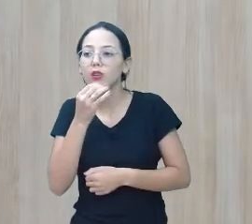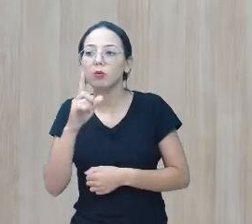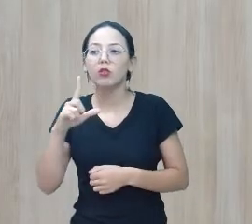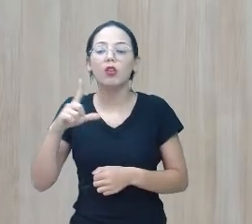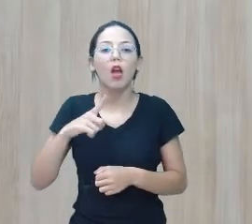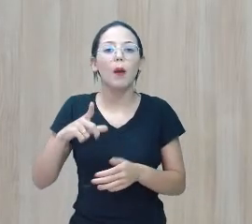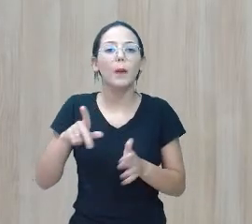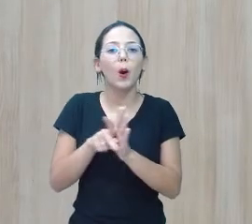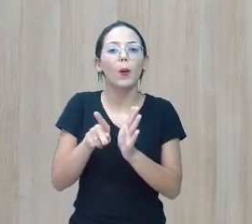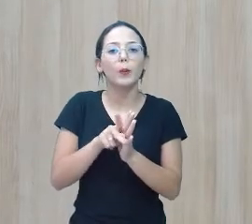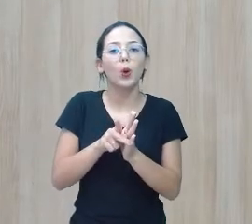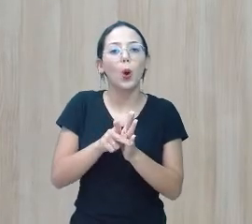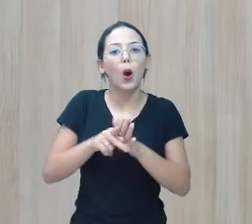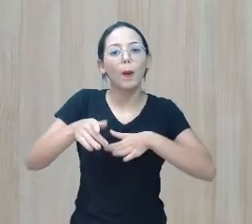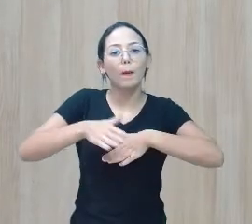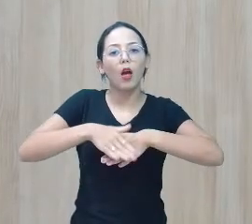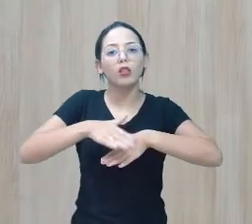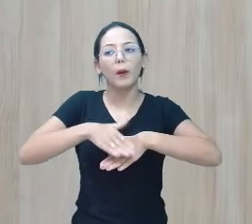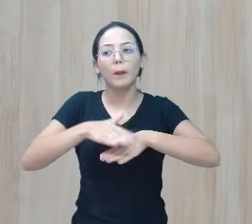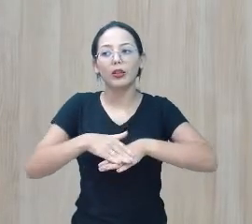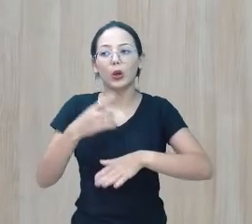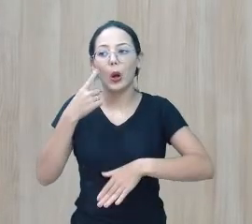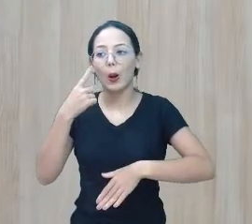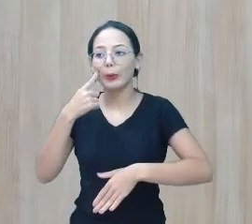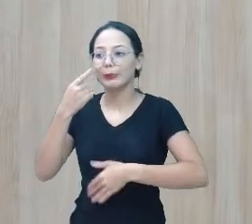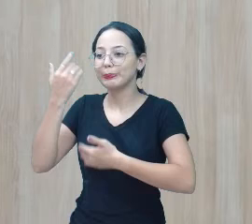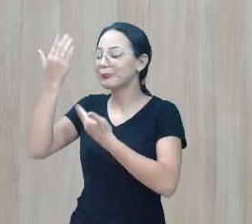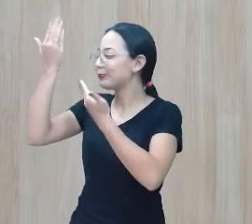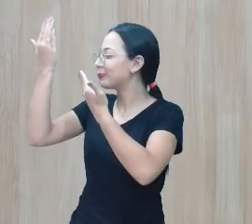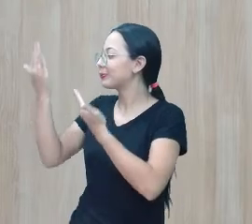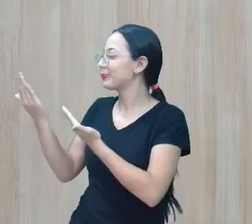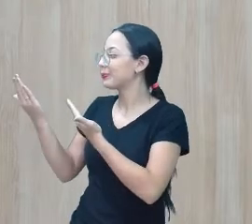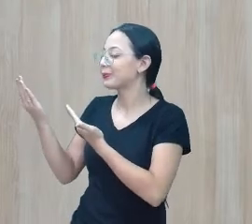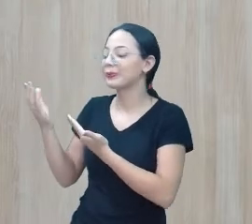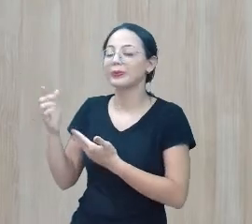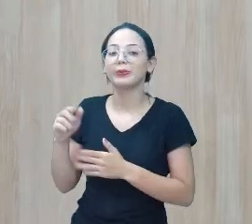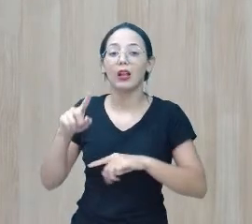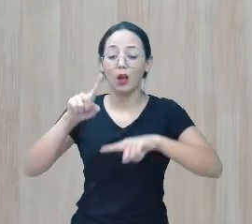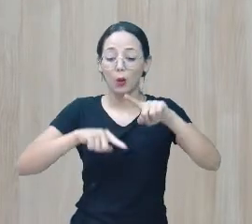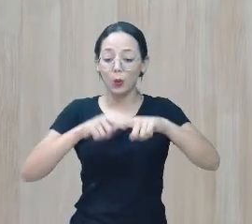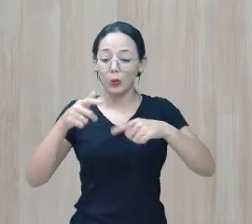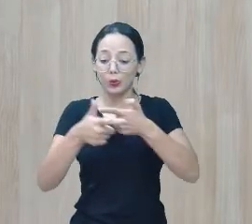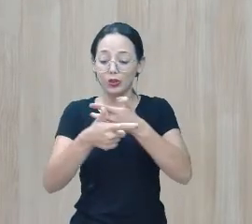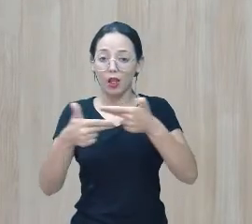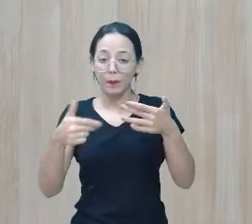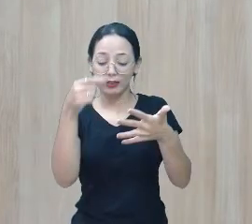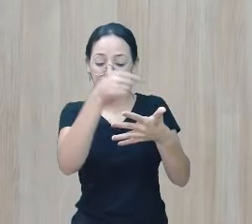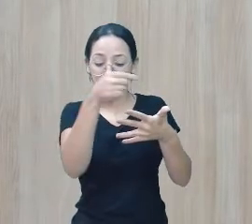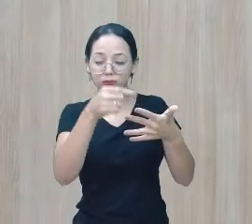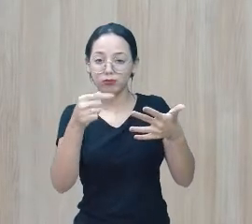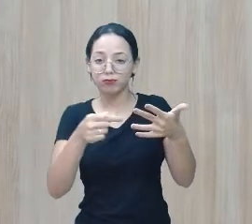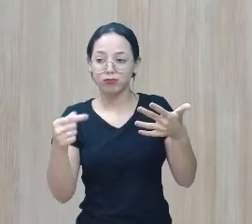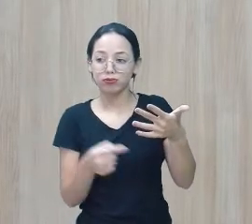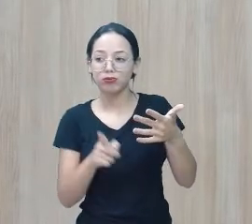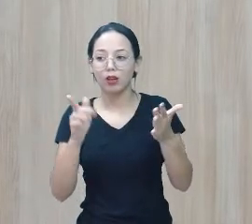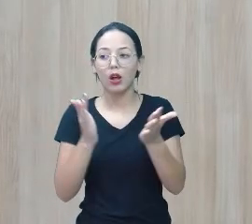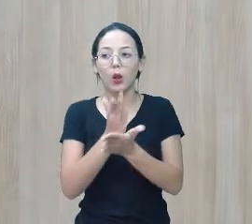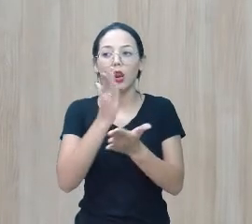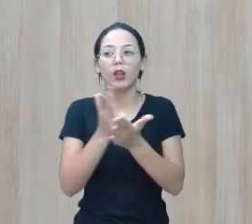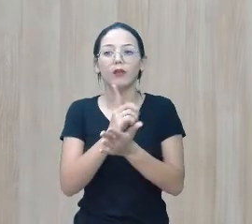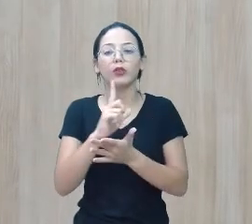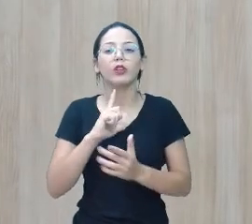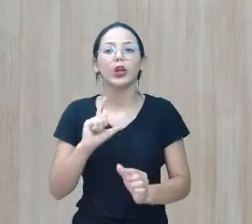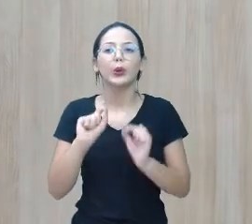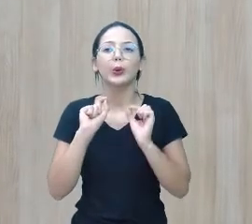livros de matemática. Que é esse livro aqui, tá certo? Chamado Os Elementos. Esse livro aqui, ele